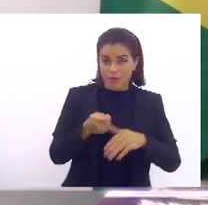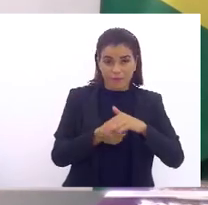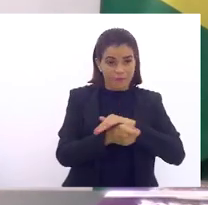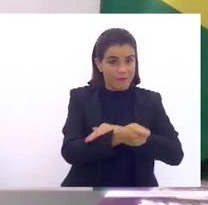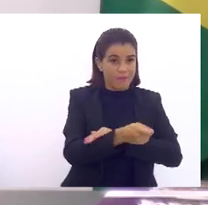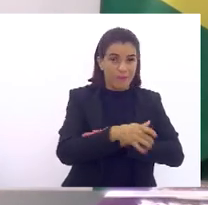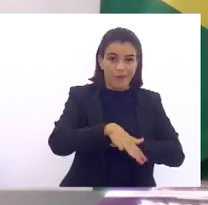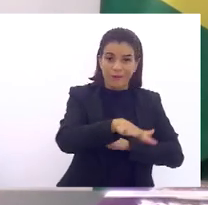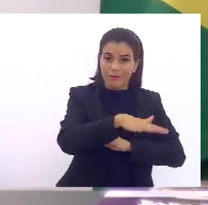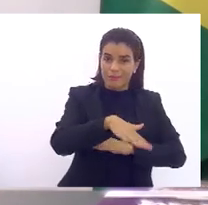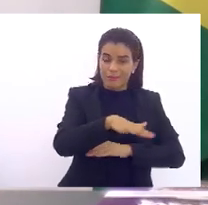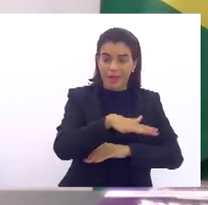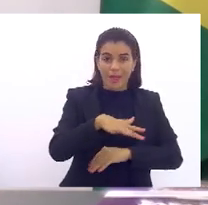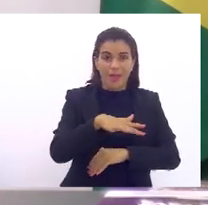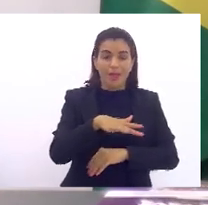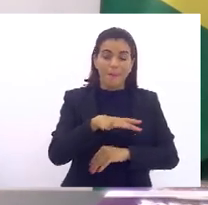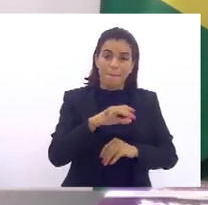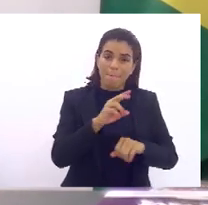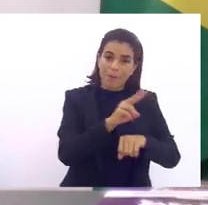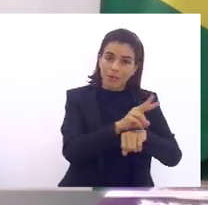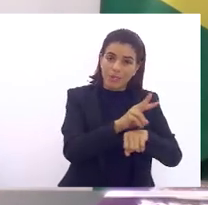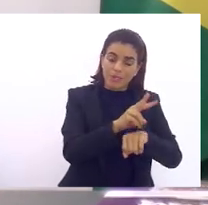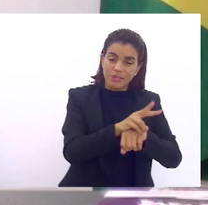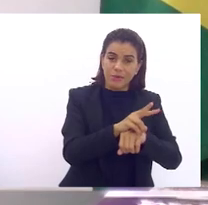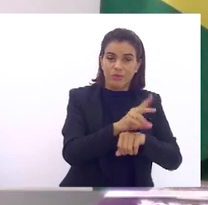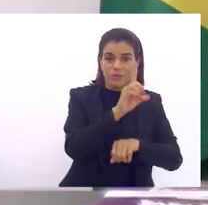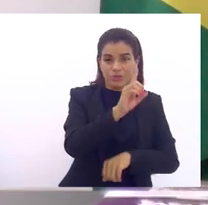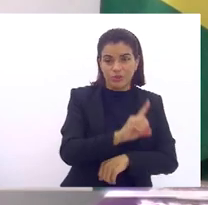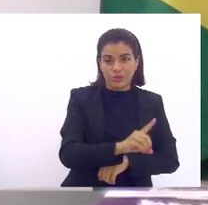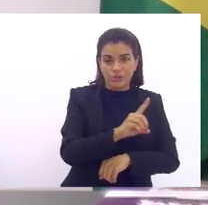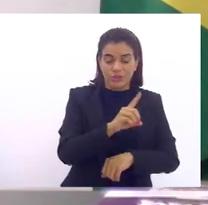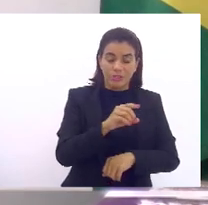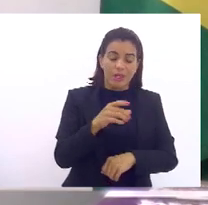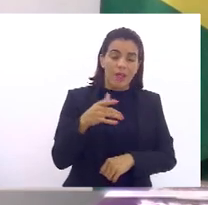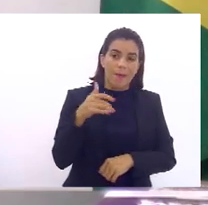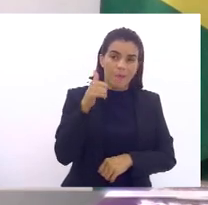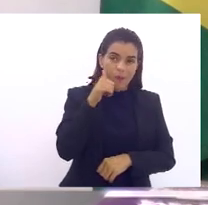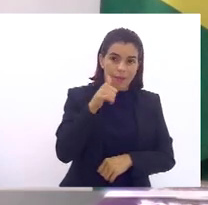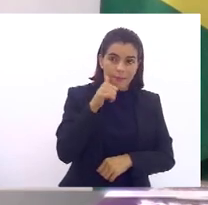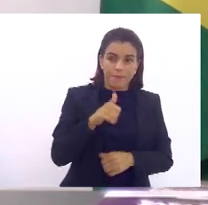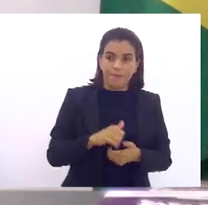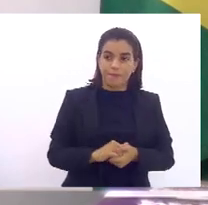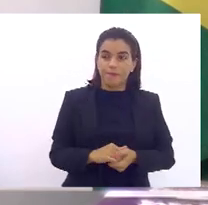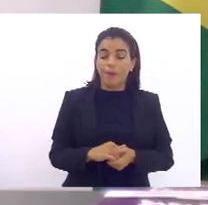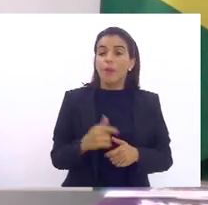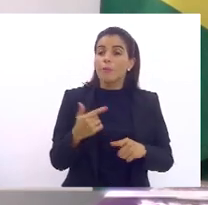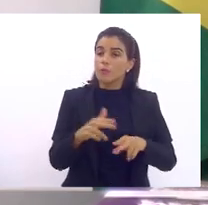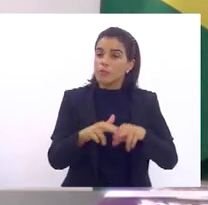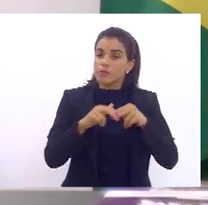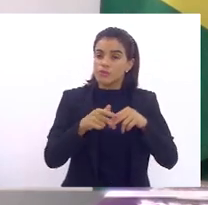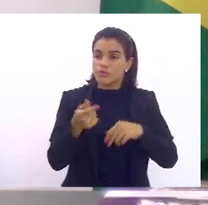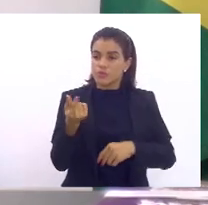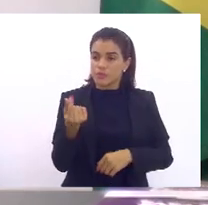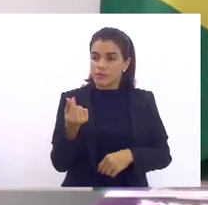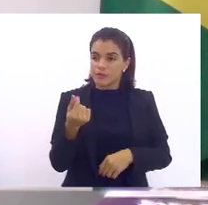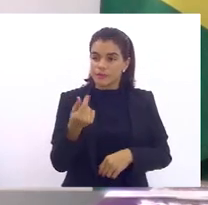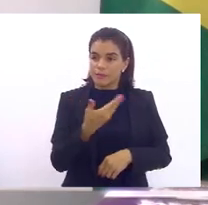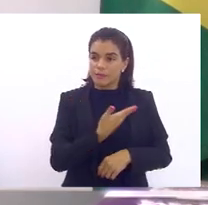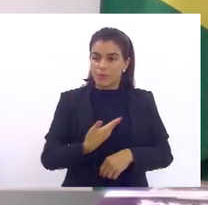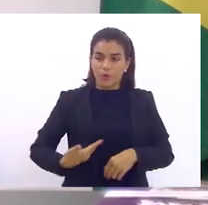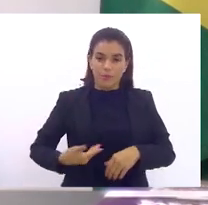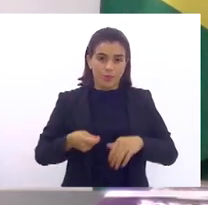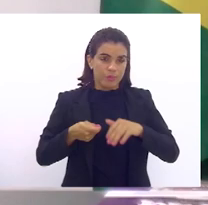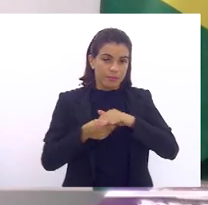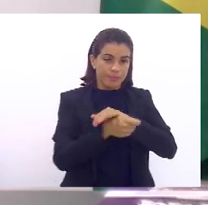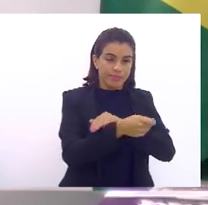né na área da proteção e da da do enfrentamento à violência contra a mulher então o investimento público ele é